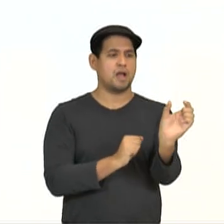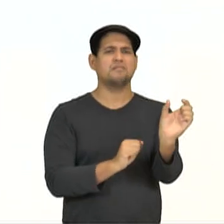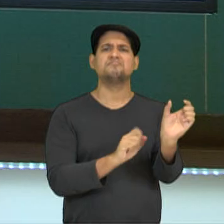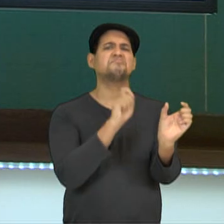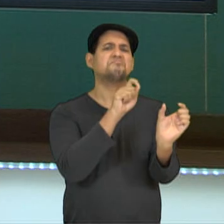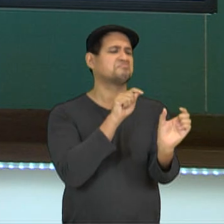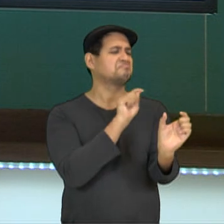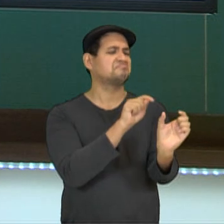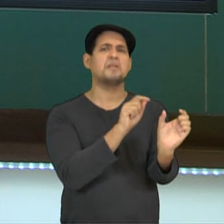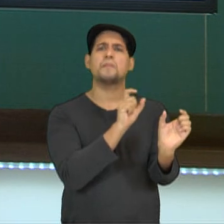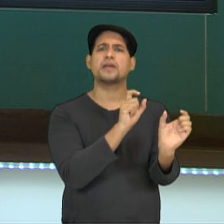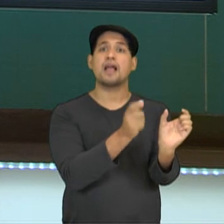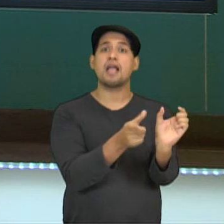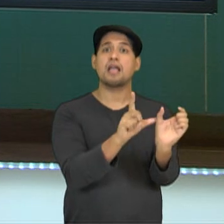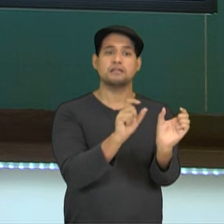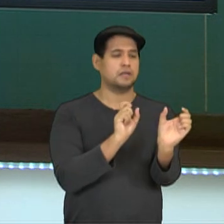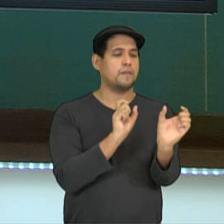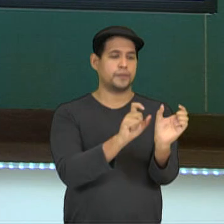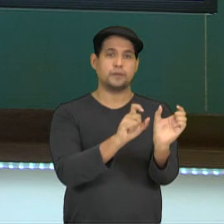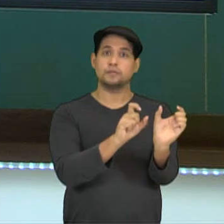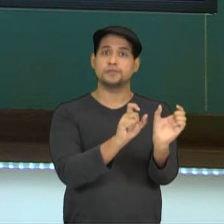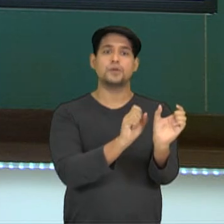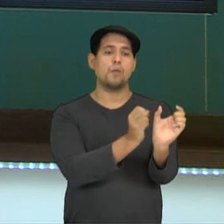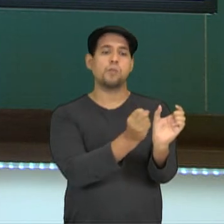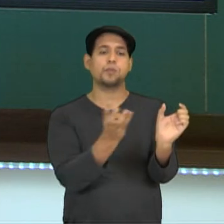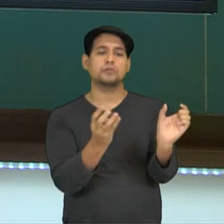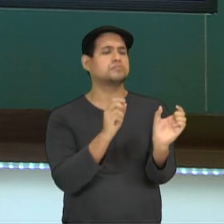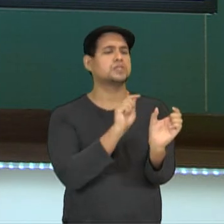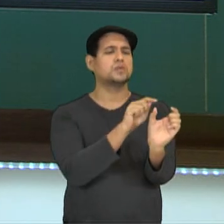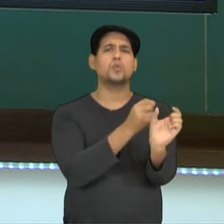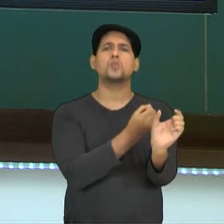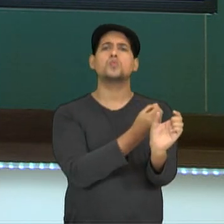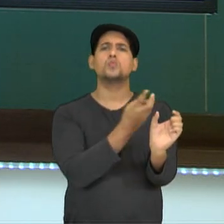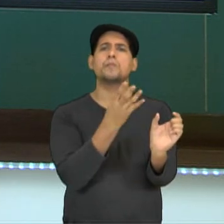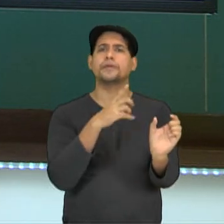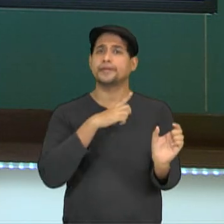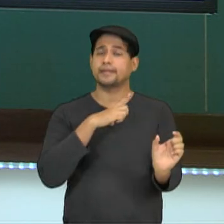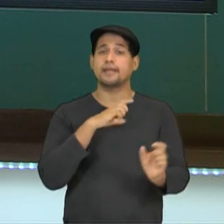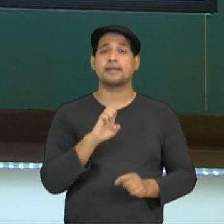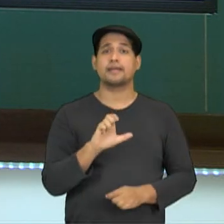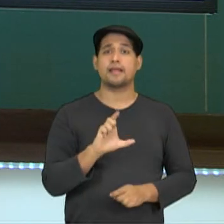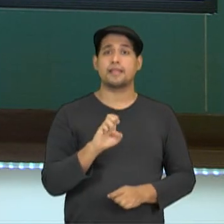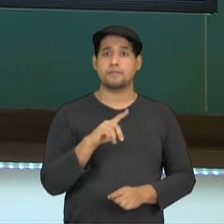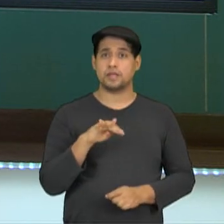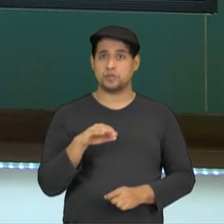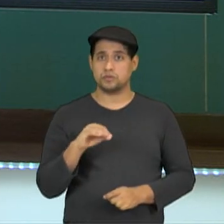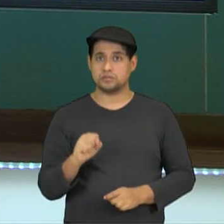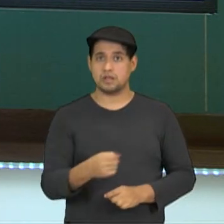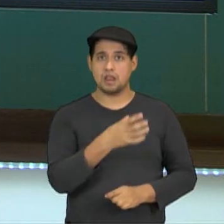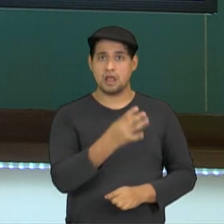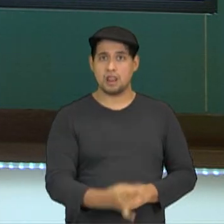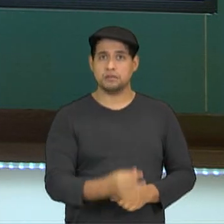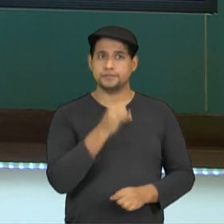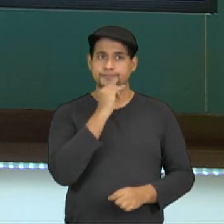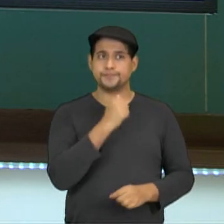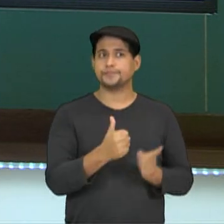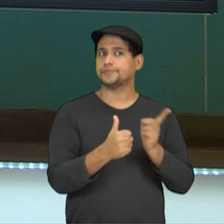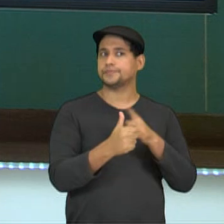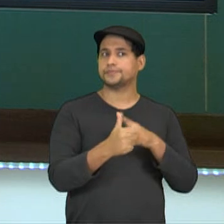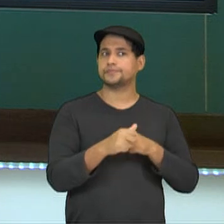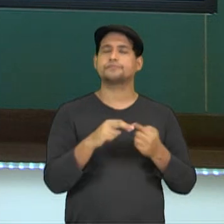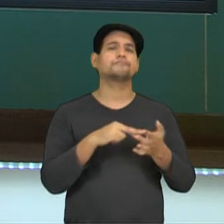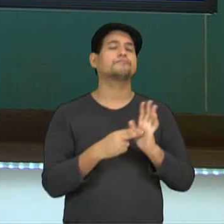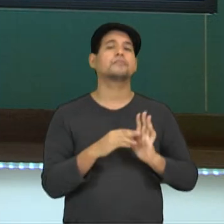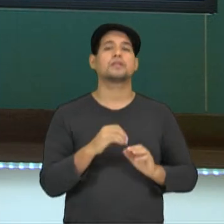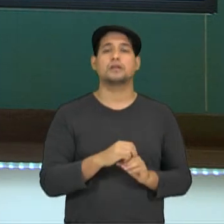que é esse prefixo? Ele corresponde ao número de elementos, que no caso o primeiro elemento aqui, tá, vai